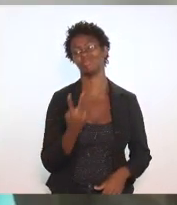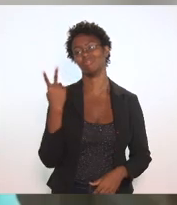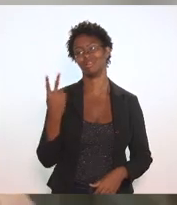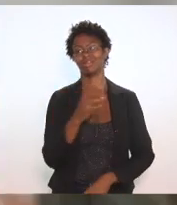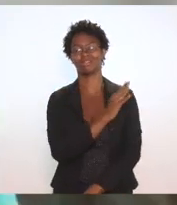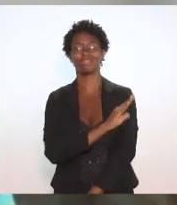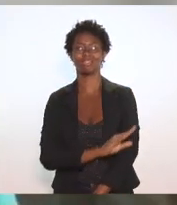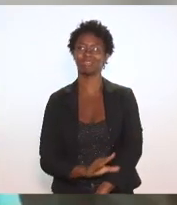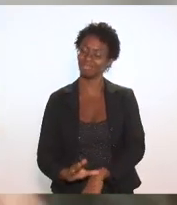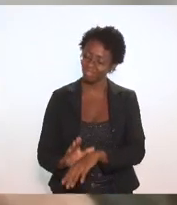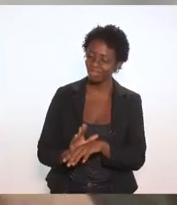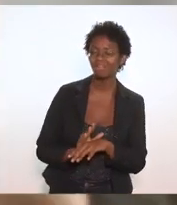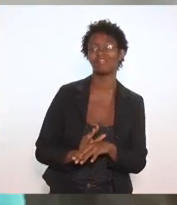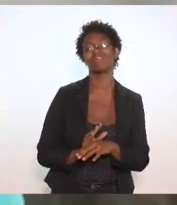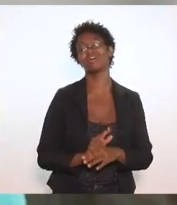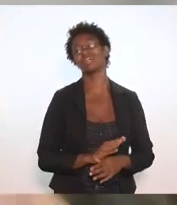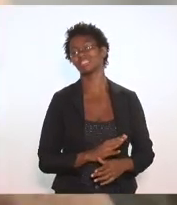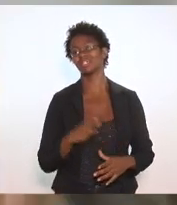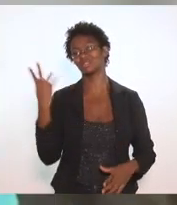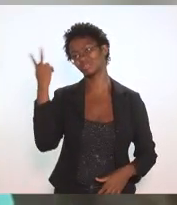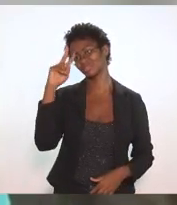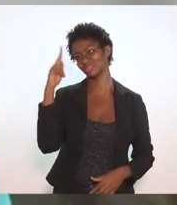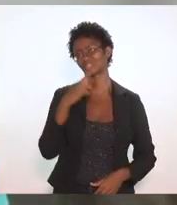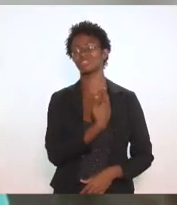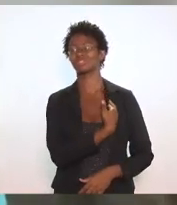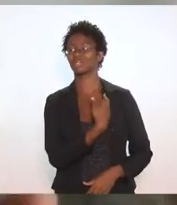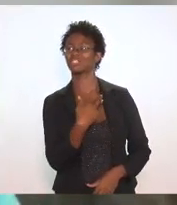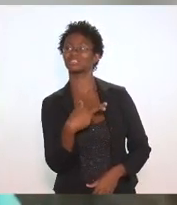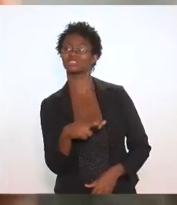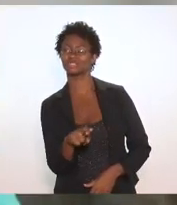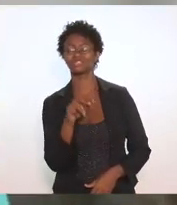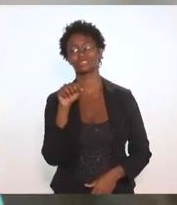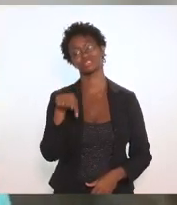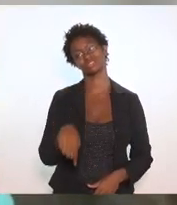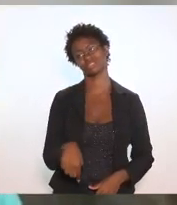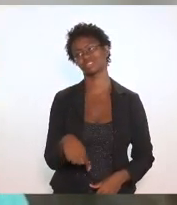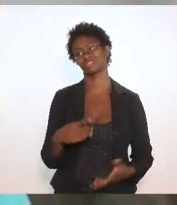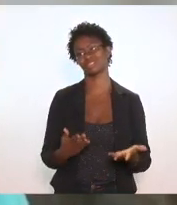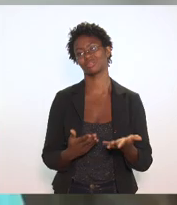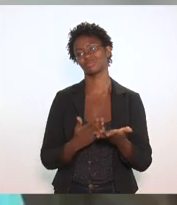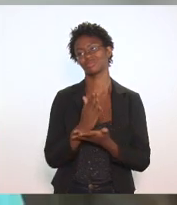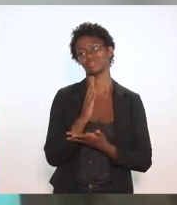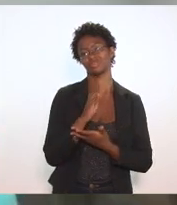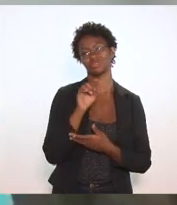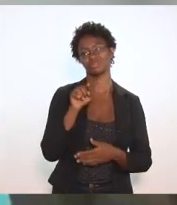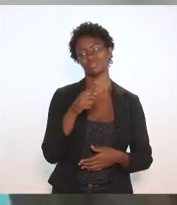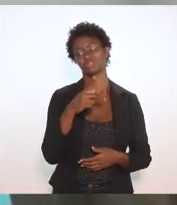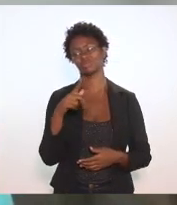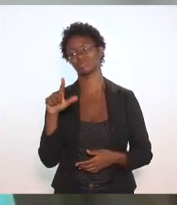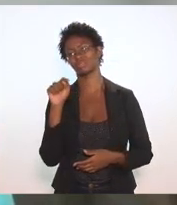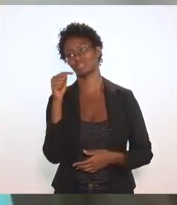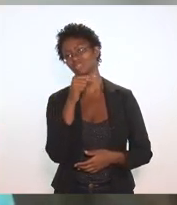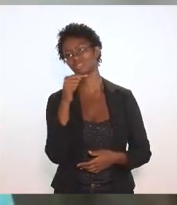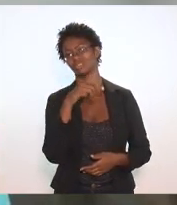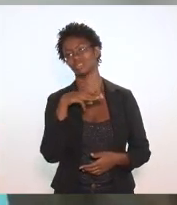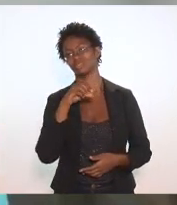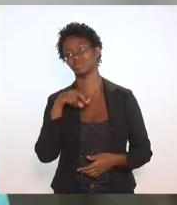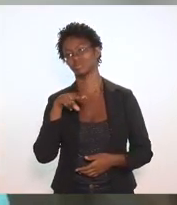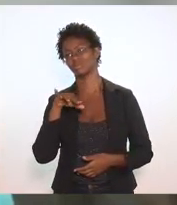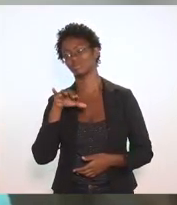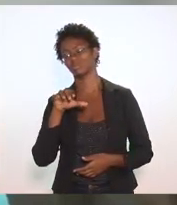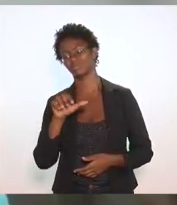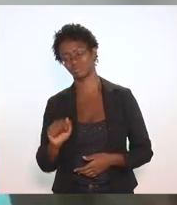patrimonial, imaterial, histórico, religioso, ao aprovarmos o projeto da deputada Mônica Francisco